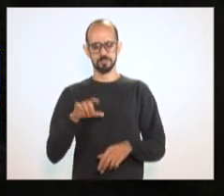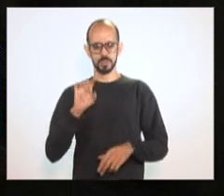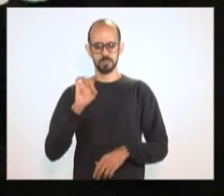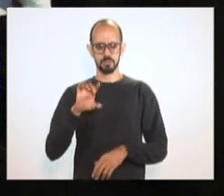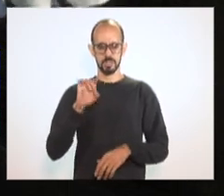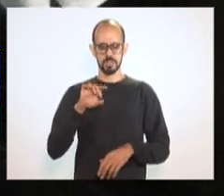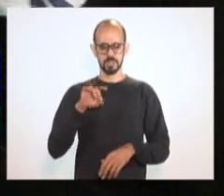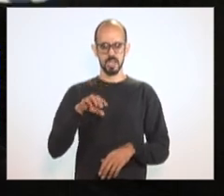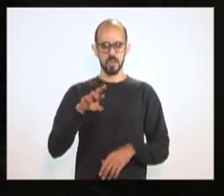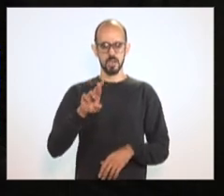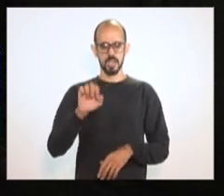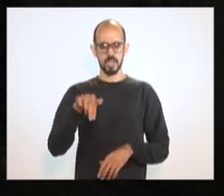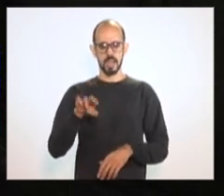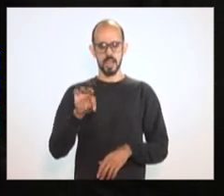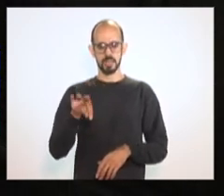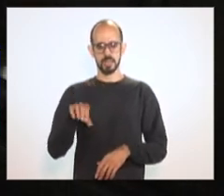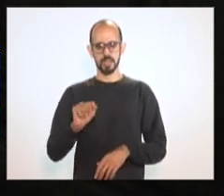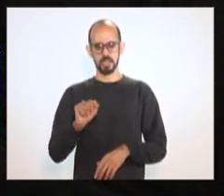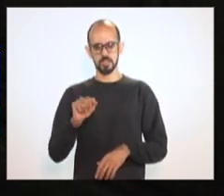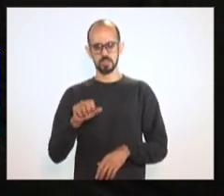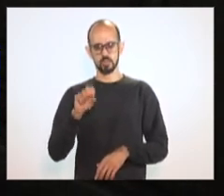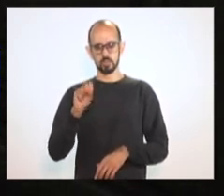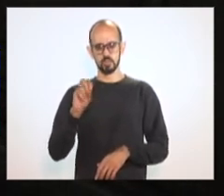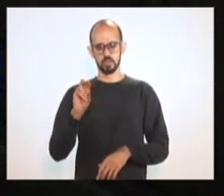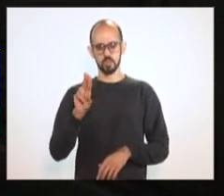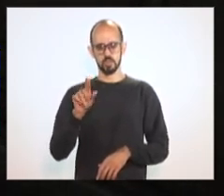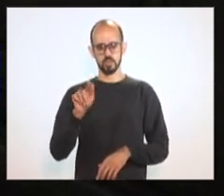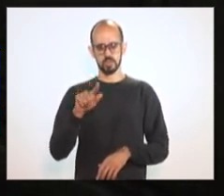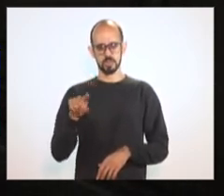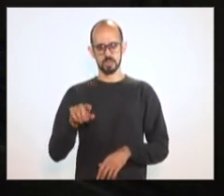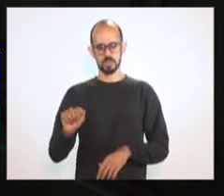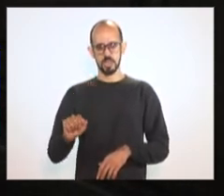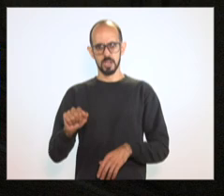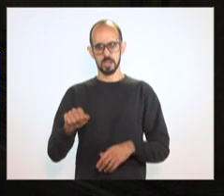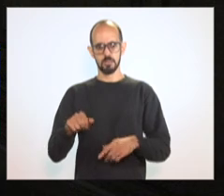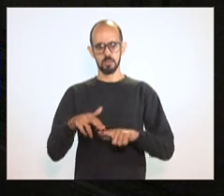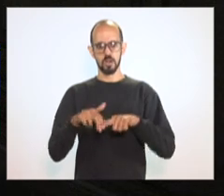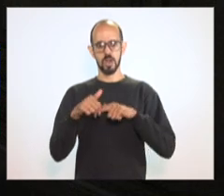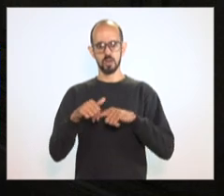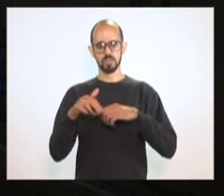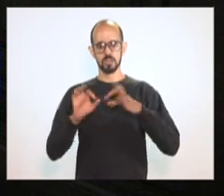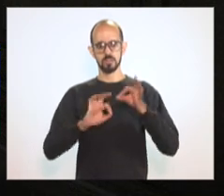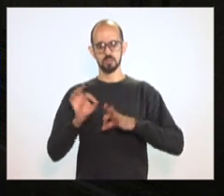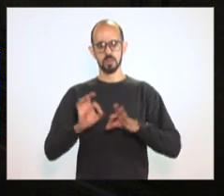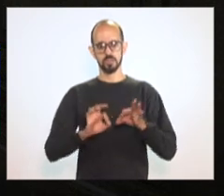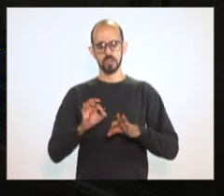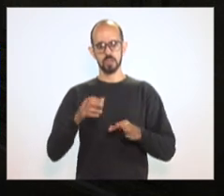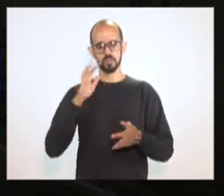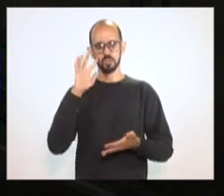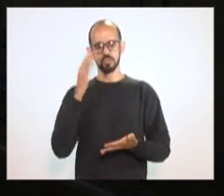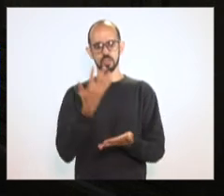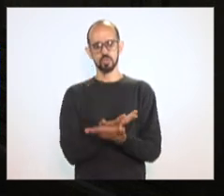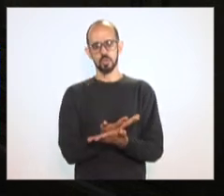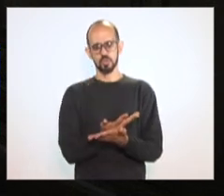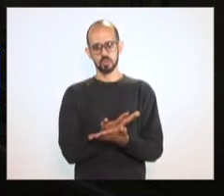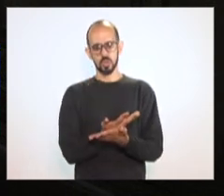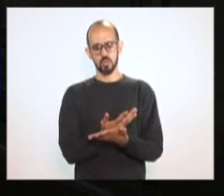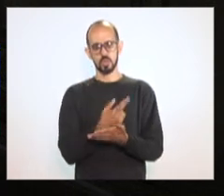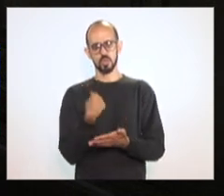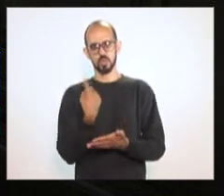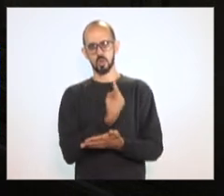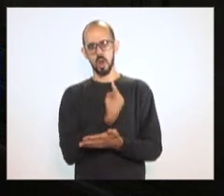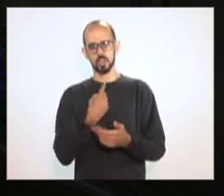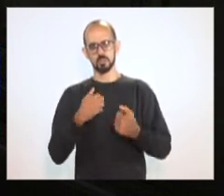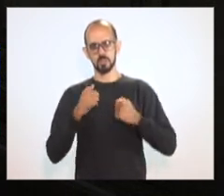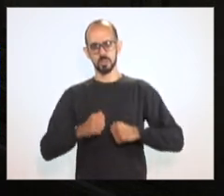Renata Souza né por conta desse projeto que agora passou a ser um projeto de resolução onde nós possamos